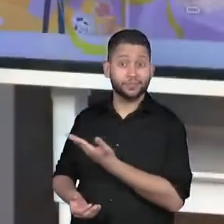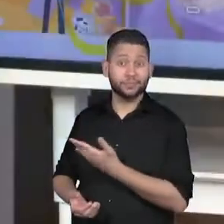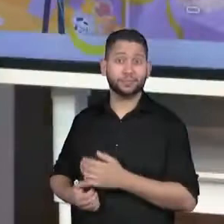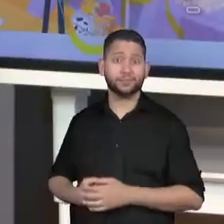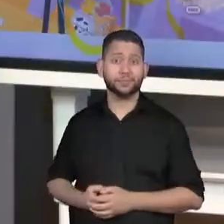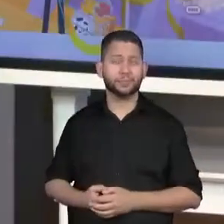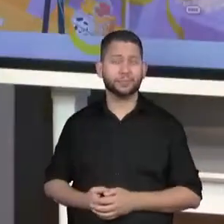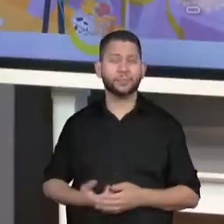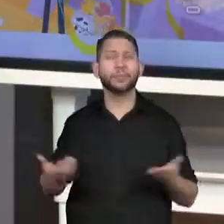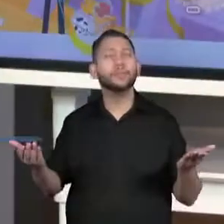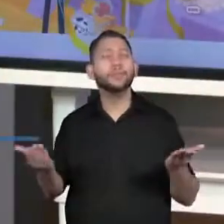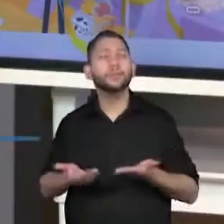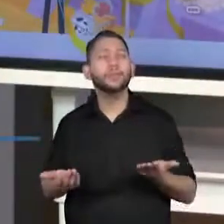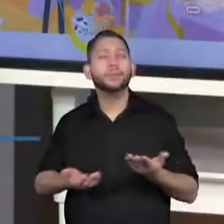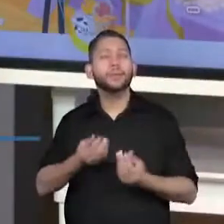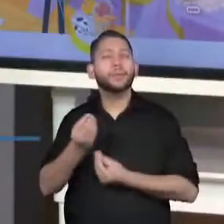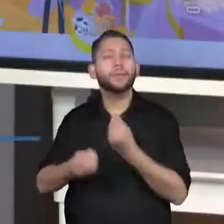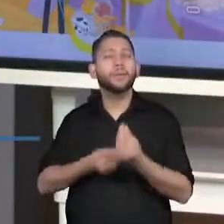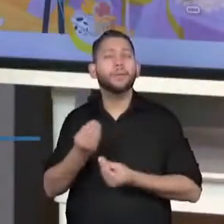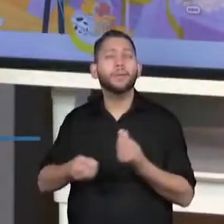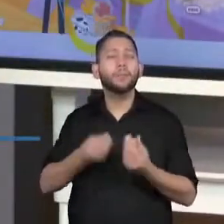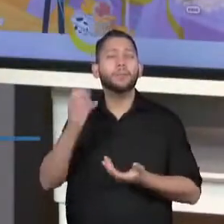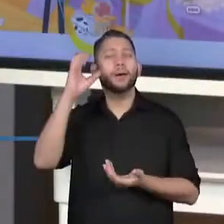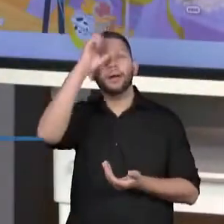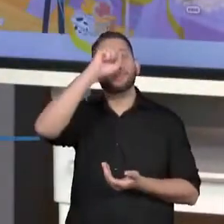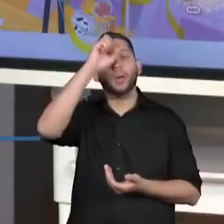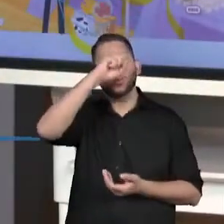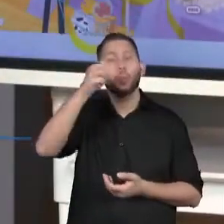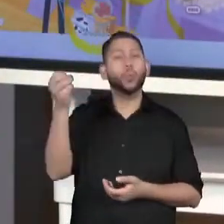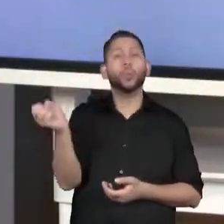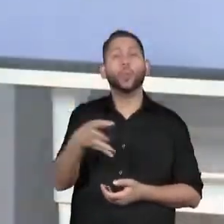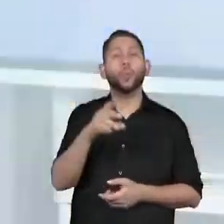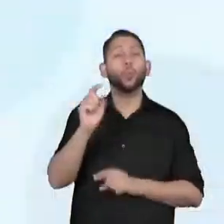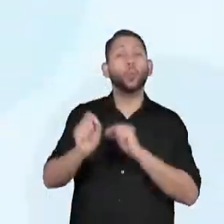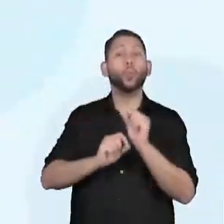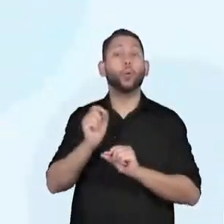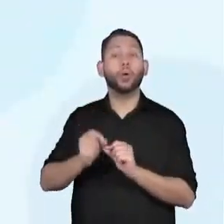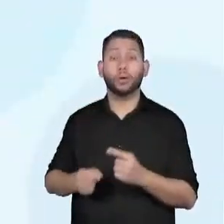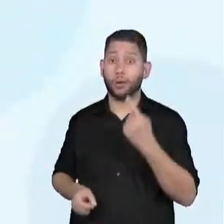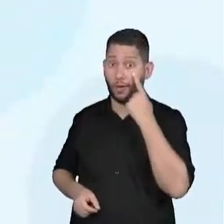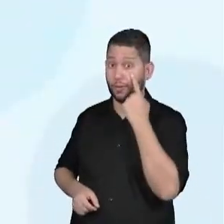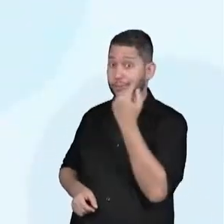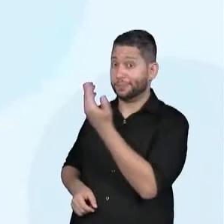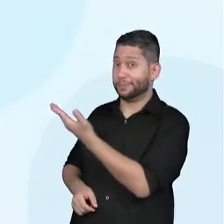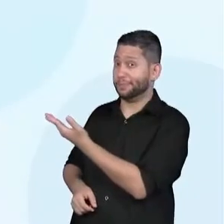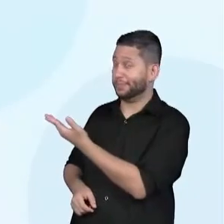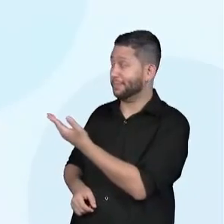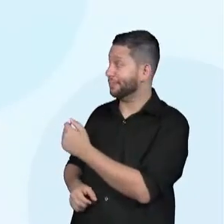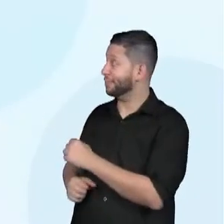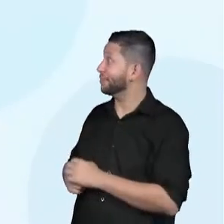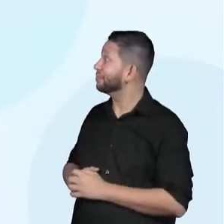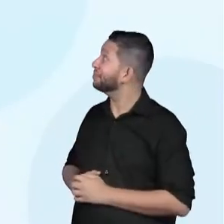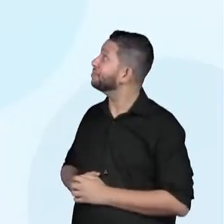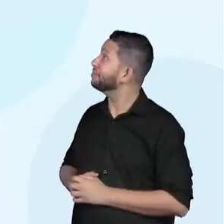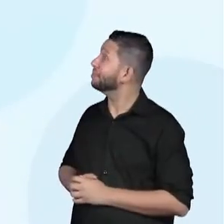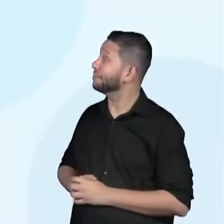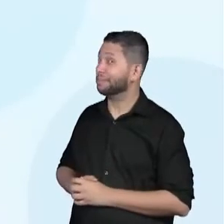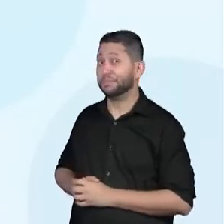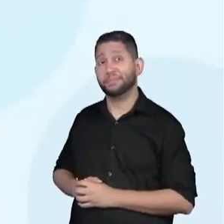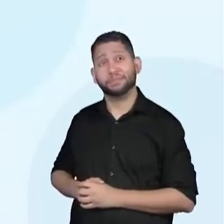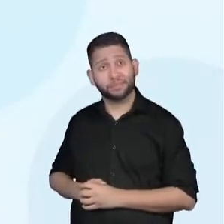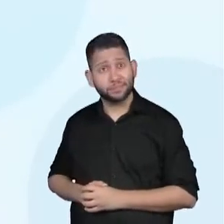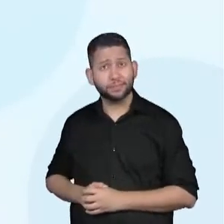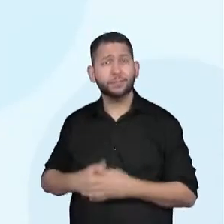gente vai fazer aí de revisão e de coisa nova para a nossa unidade 8? Está aqui, ó. So, eating habits,